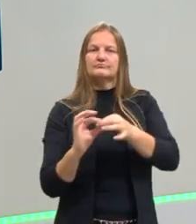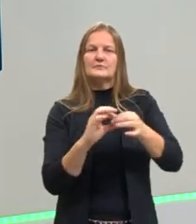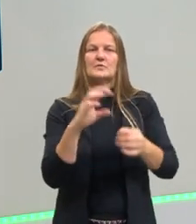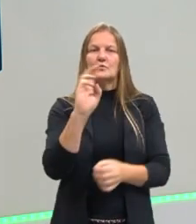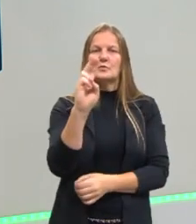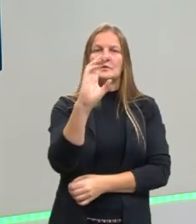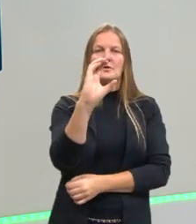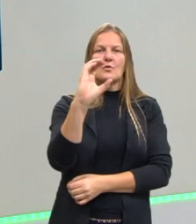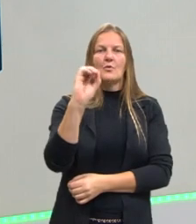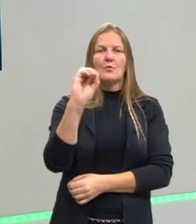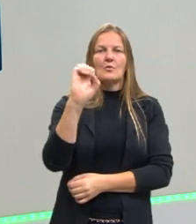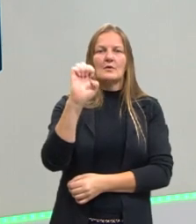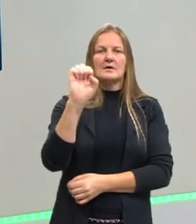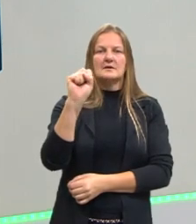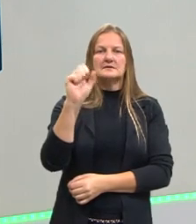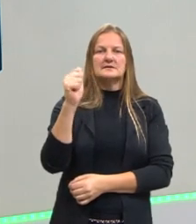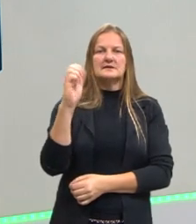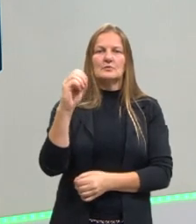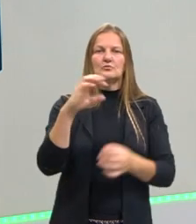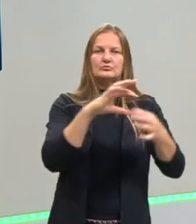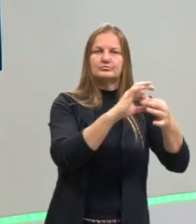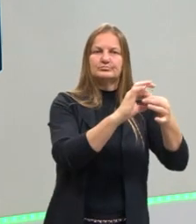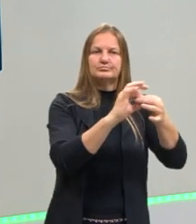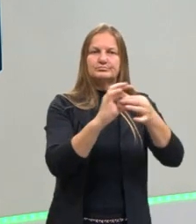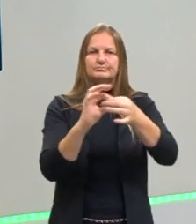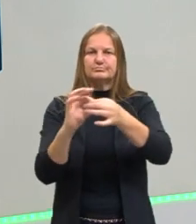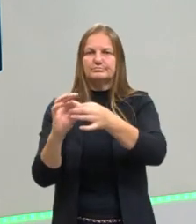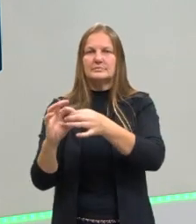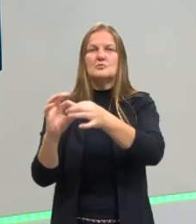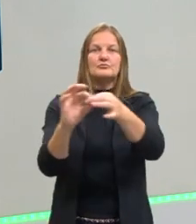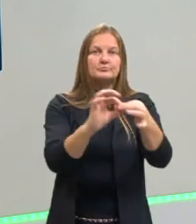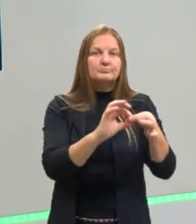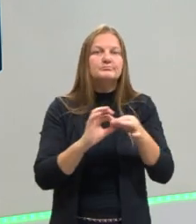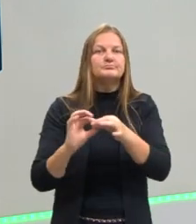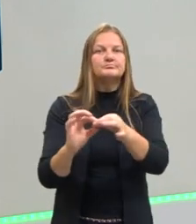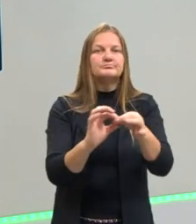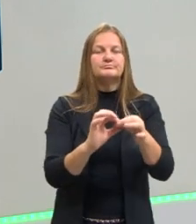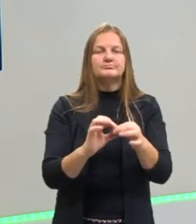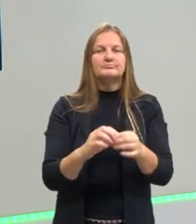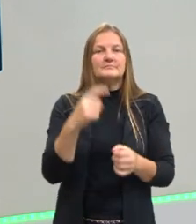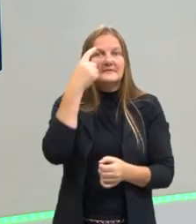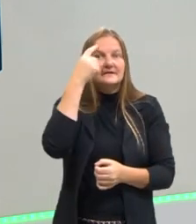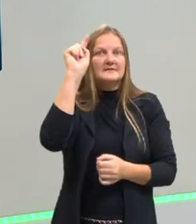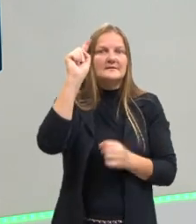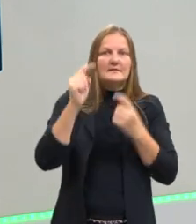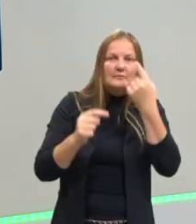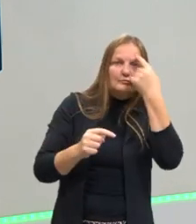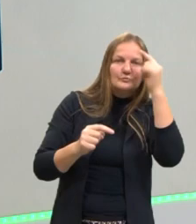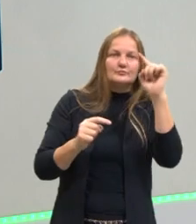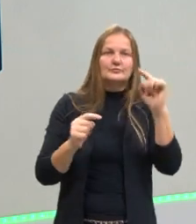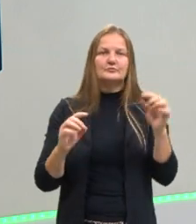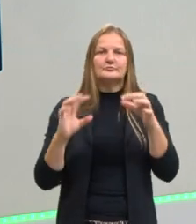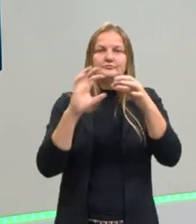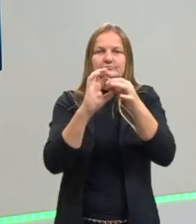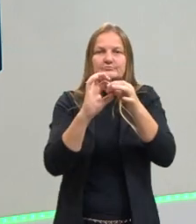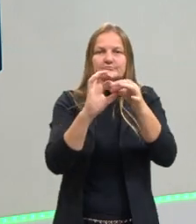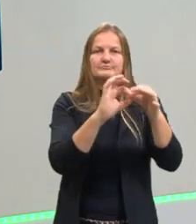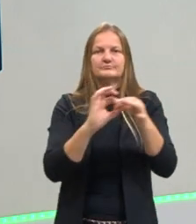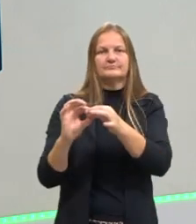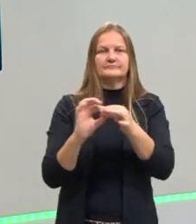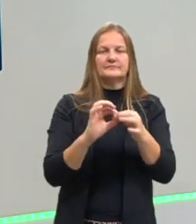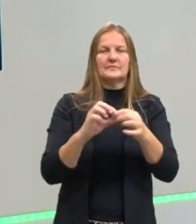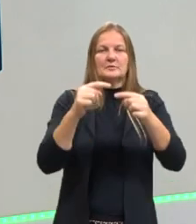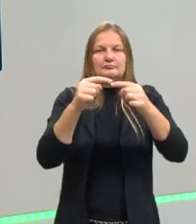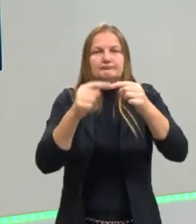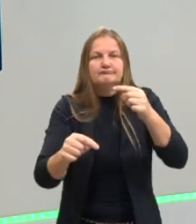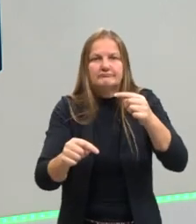do texto que ele esteja com as ideias todas muito bem amarradinho as ligadas umas às outras para que não haja essa